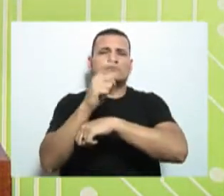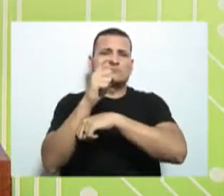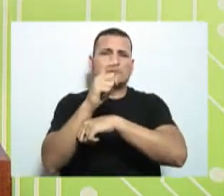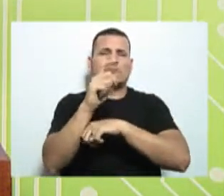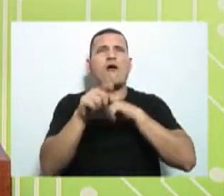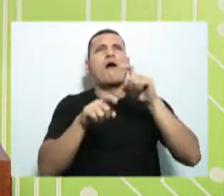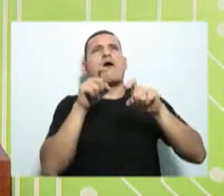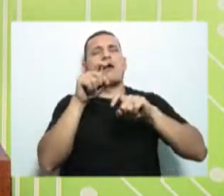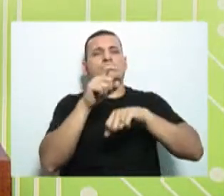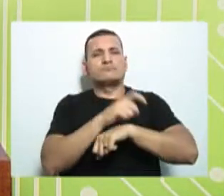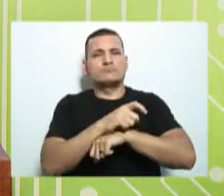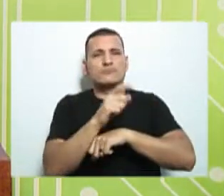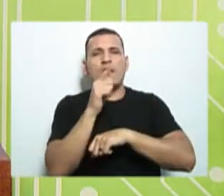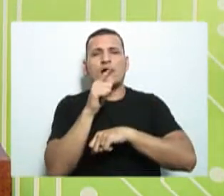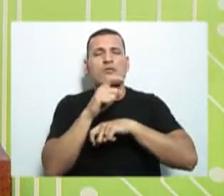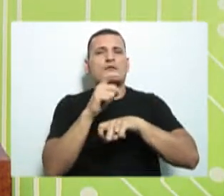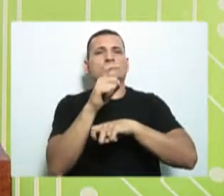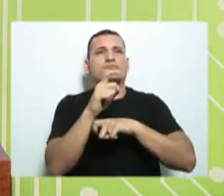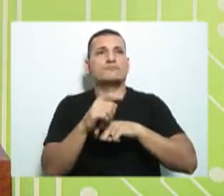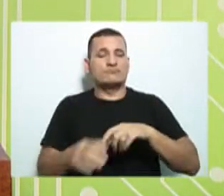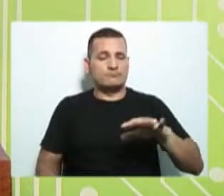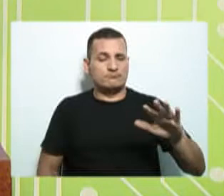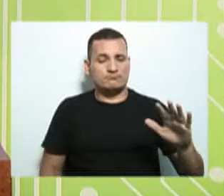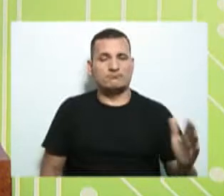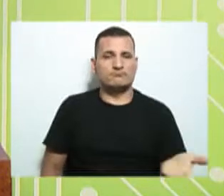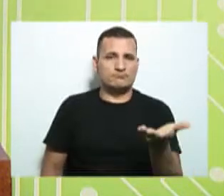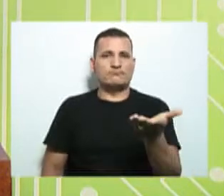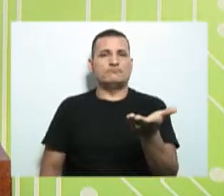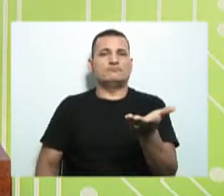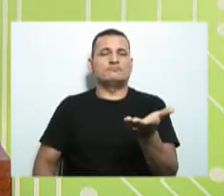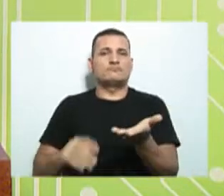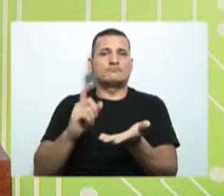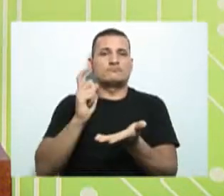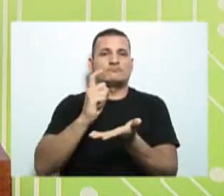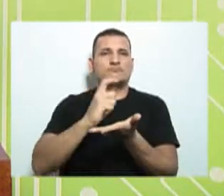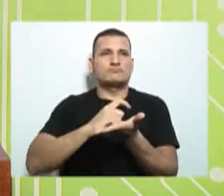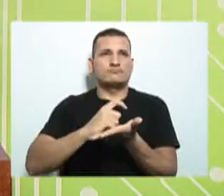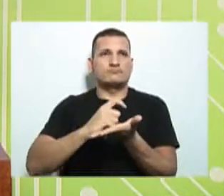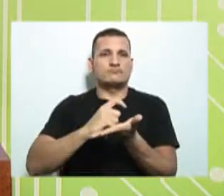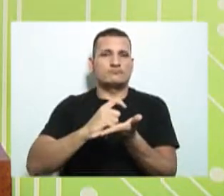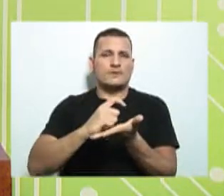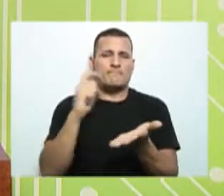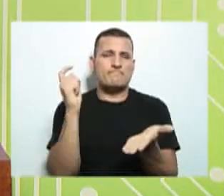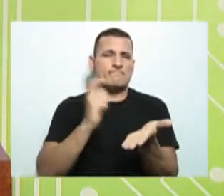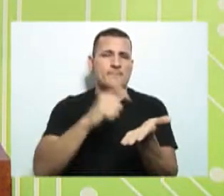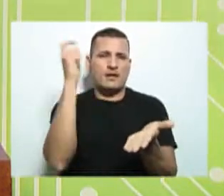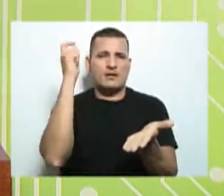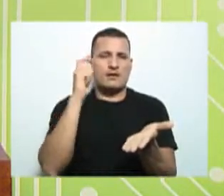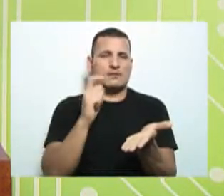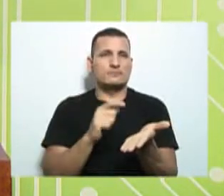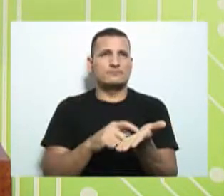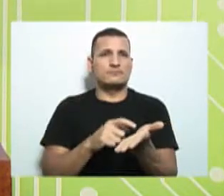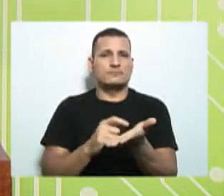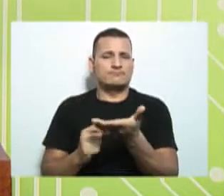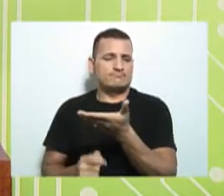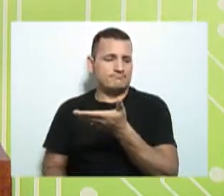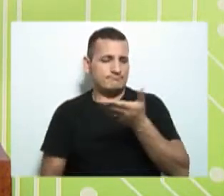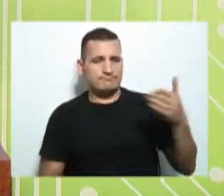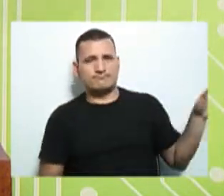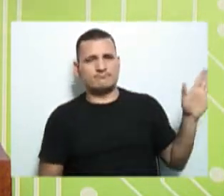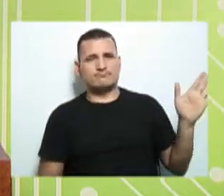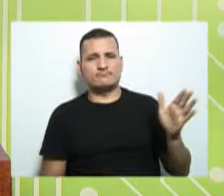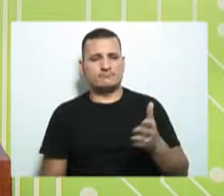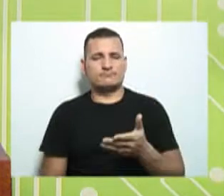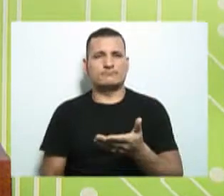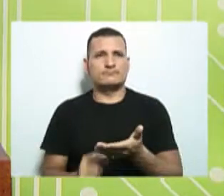O que o mestre fez? Foi lá e rapidamente pegou o escorpião com a mão. O escorpião, ao subir da mão, picou o mestre. O mestre jogou o escorpião novamente na